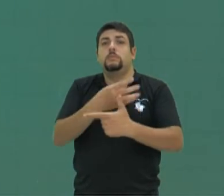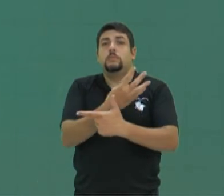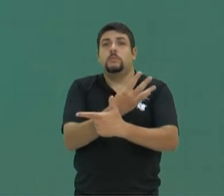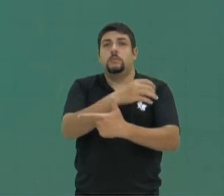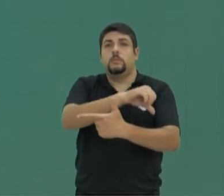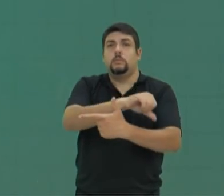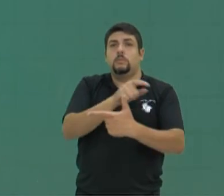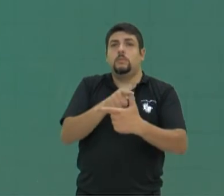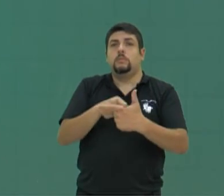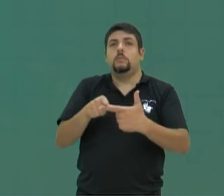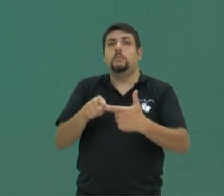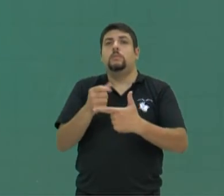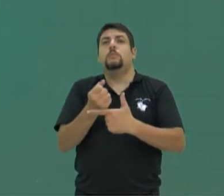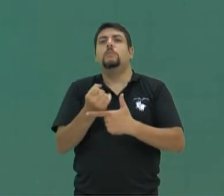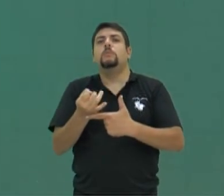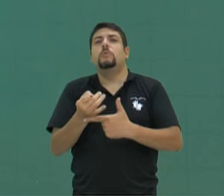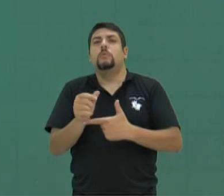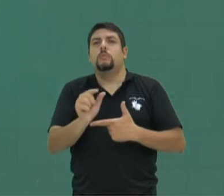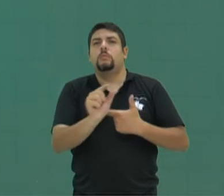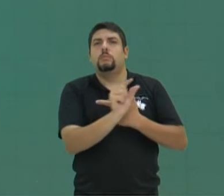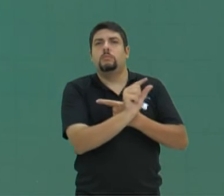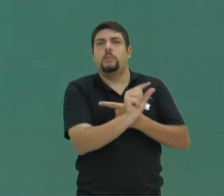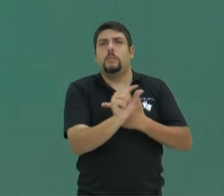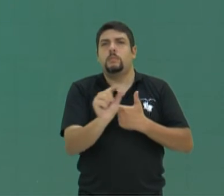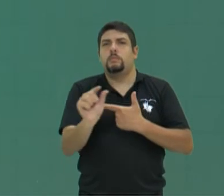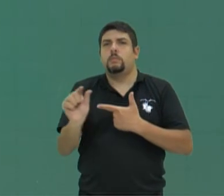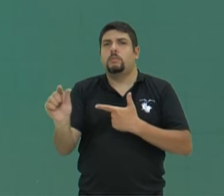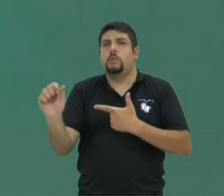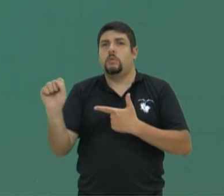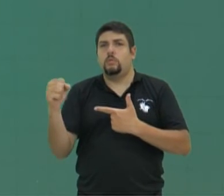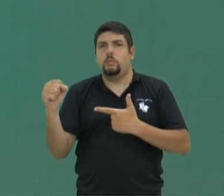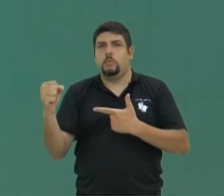2, 3, 4, 5, 6, 7, 8. Por 8 termos.